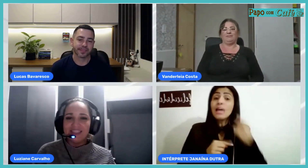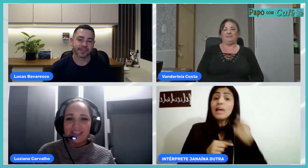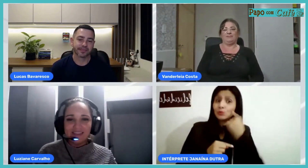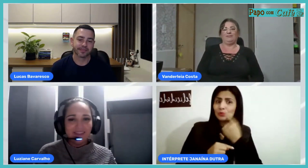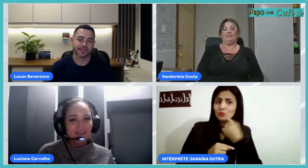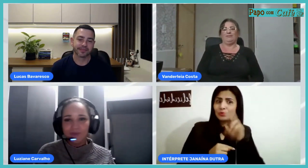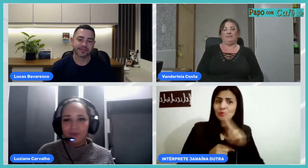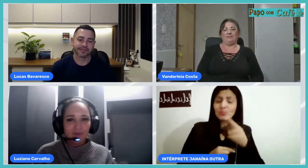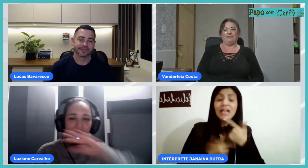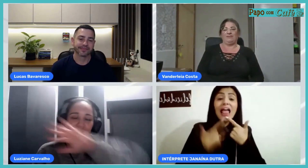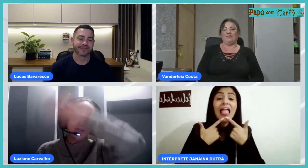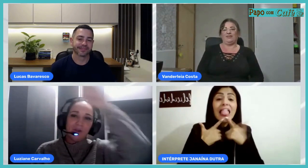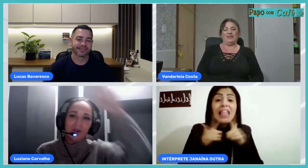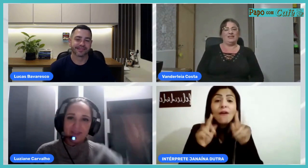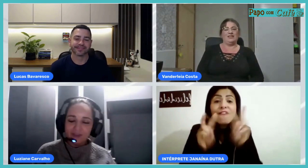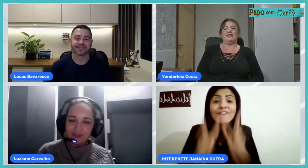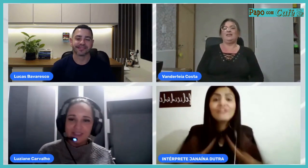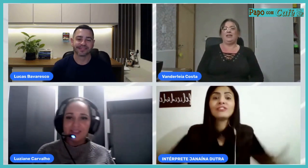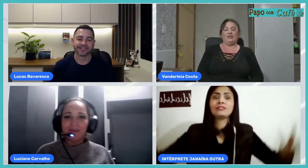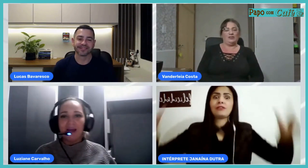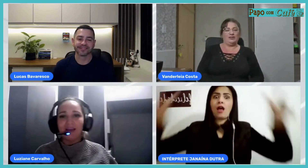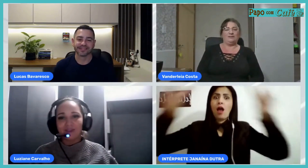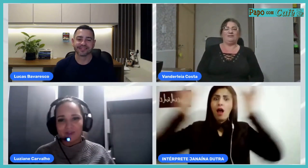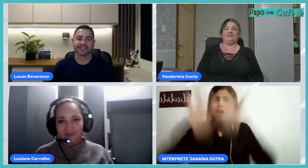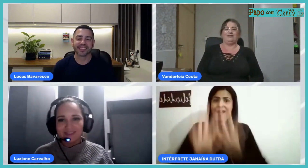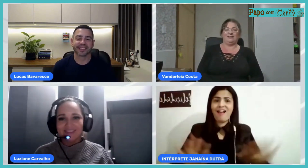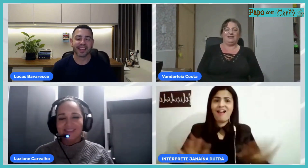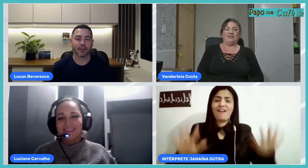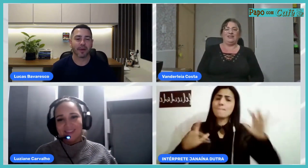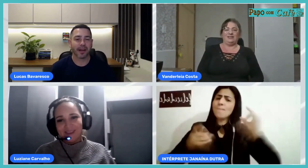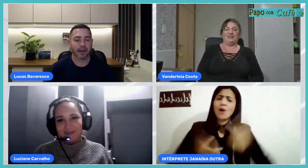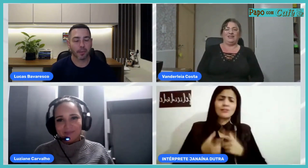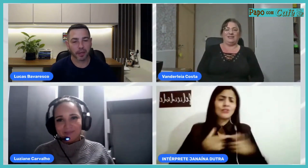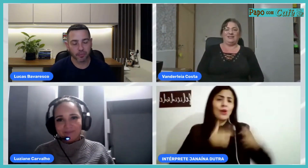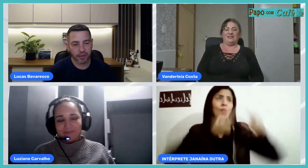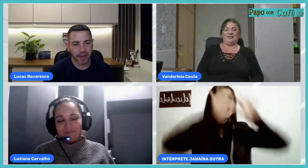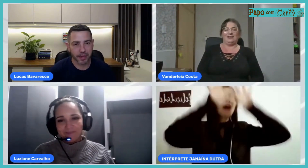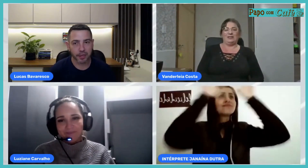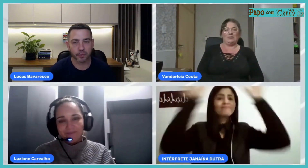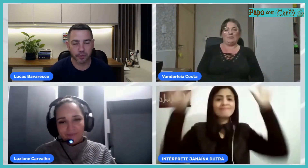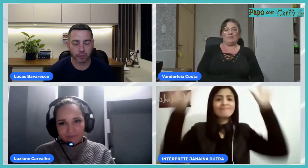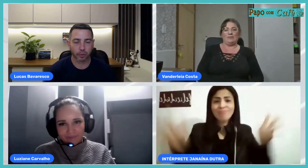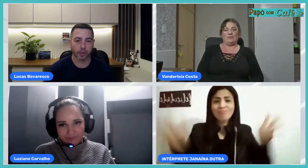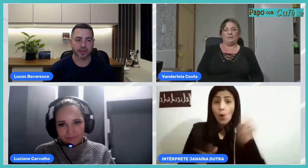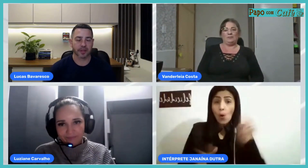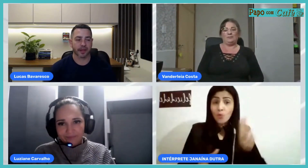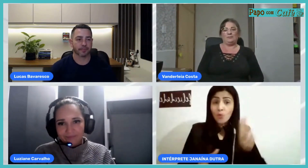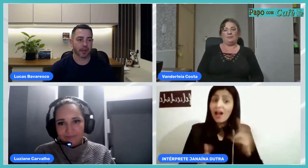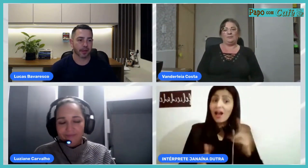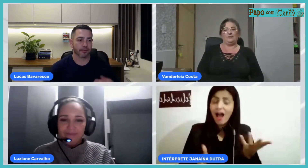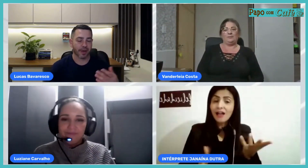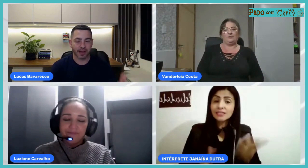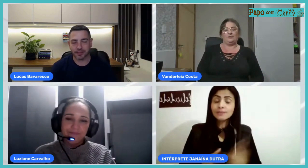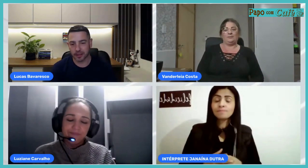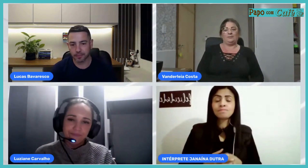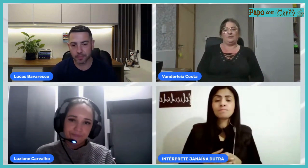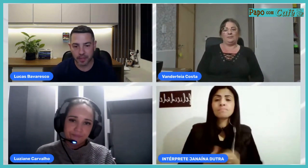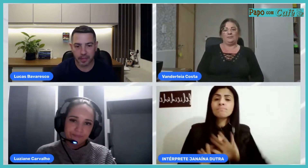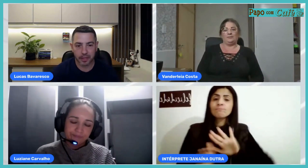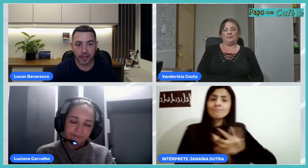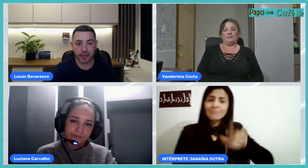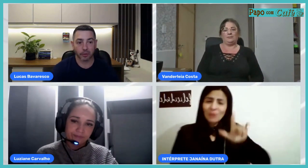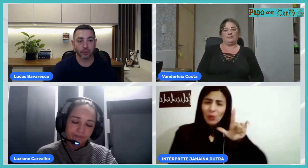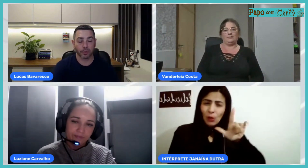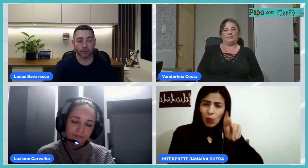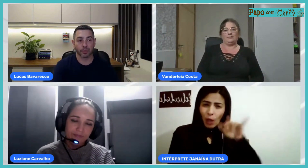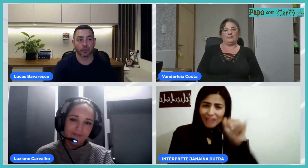e oralizada, então tu explora todo esse espaço. Tem uma atividade que os instrutores, né, fazem,